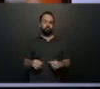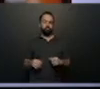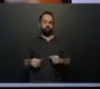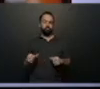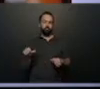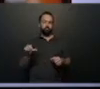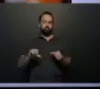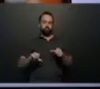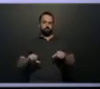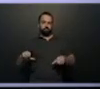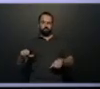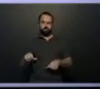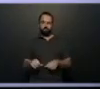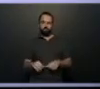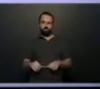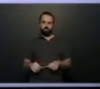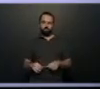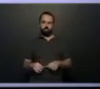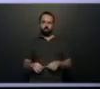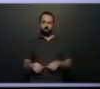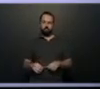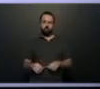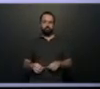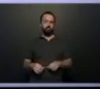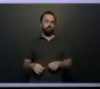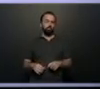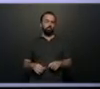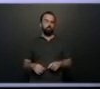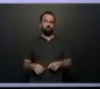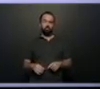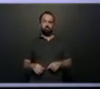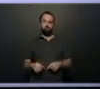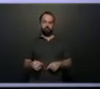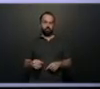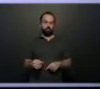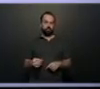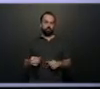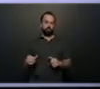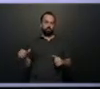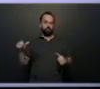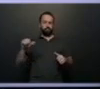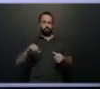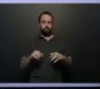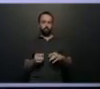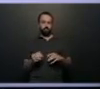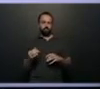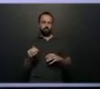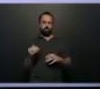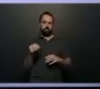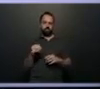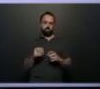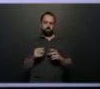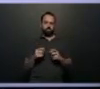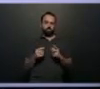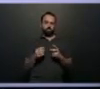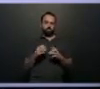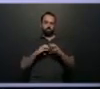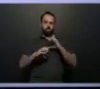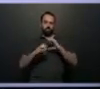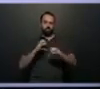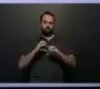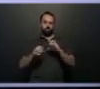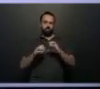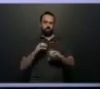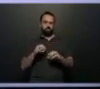industrial. Não é uma coisa tão simples assim. A química, ela perpassa, ela se comunica com várias